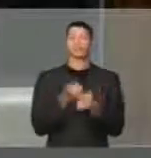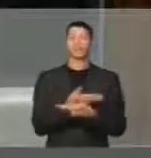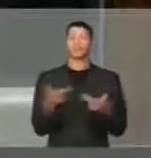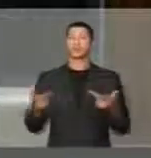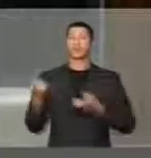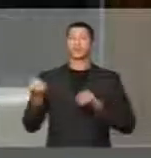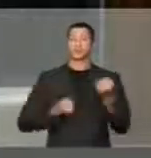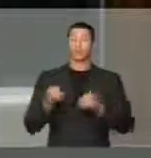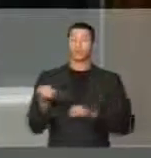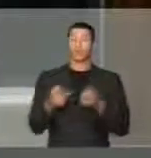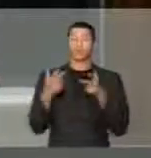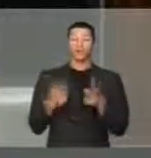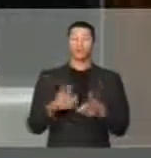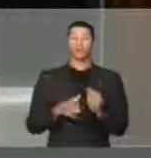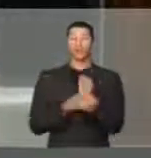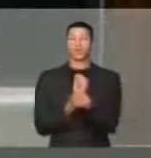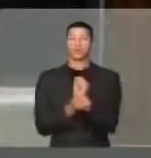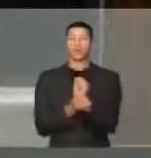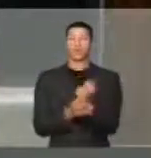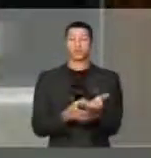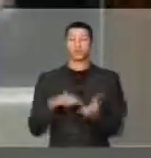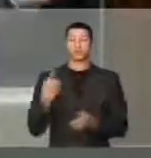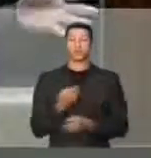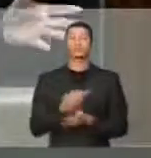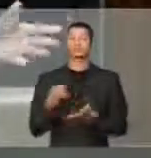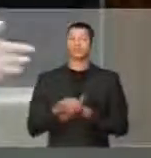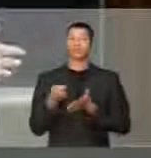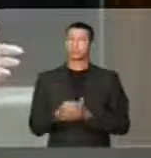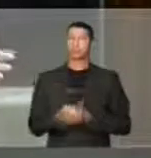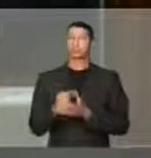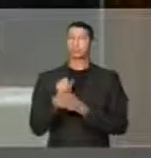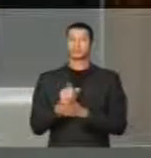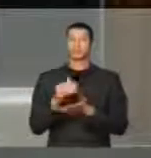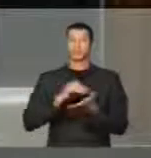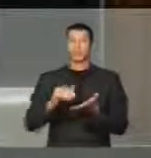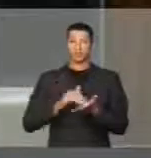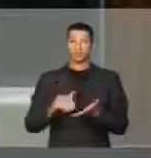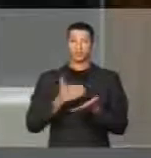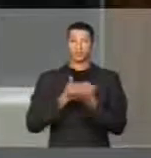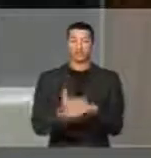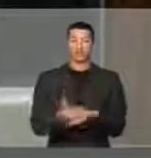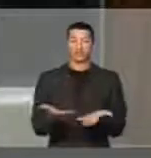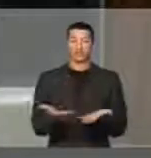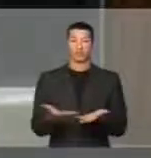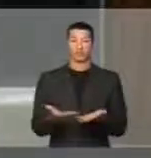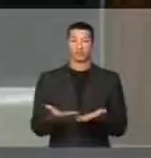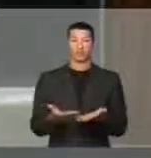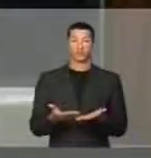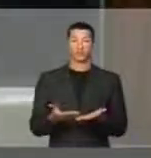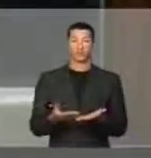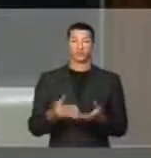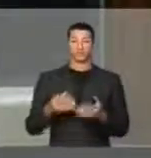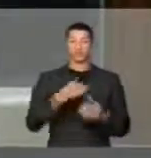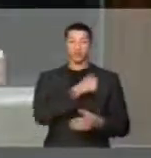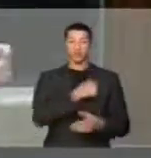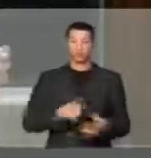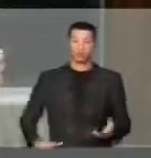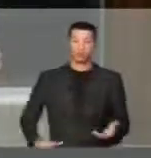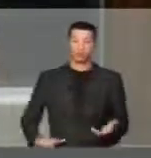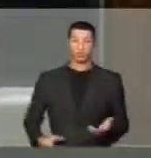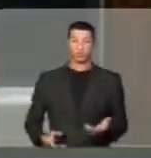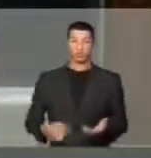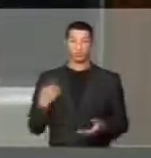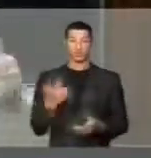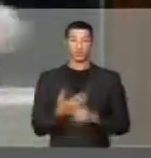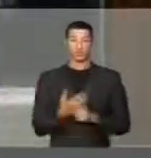num veículo como segurança? A gente exige, quando secretário, coloquei lá o cinto de segurança,